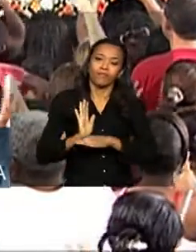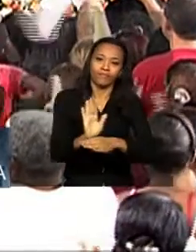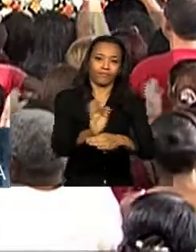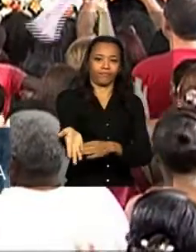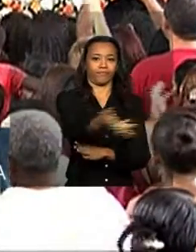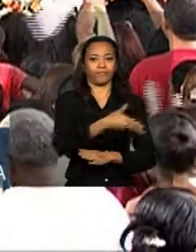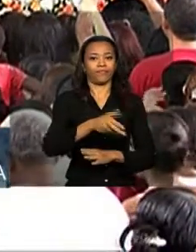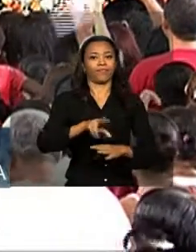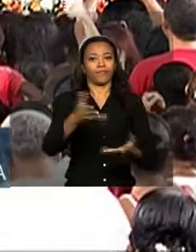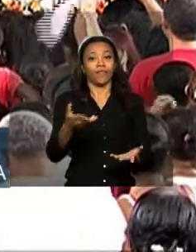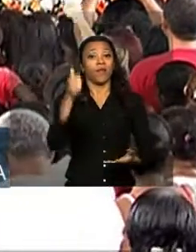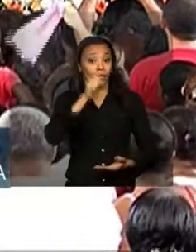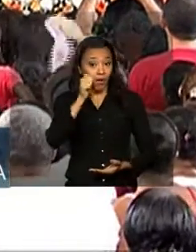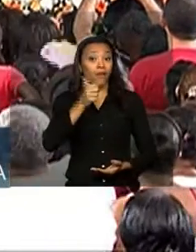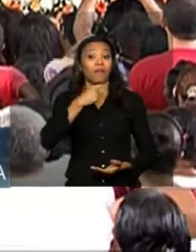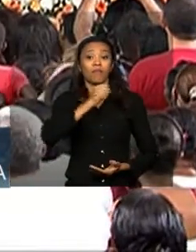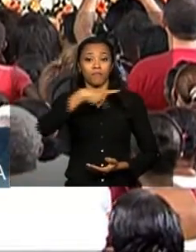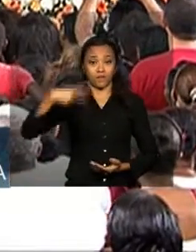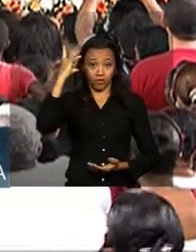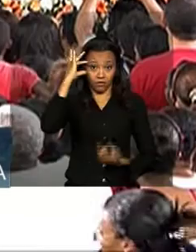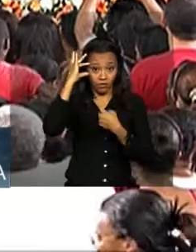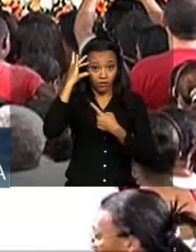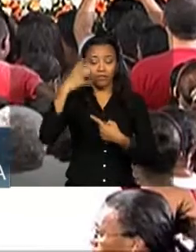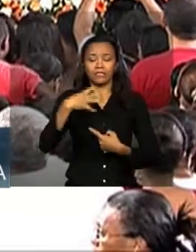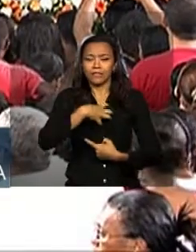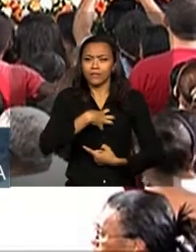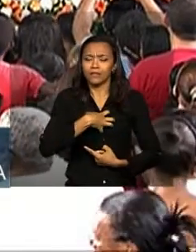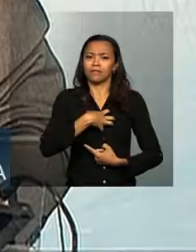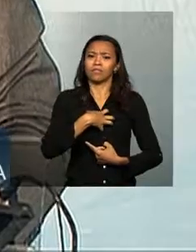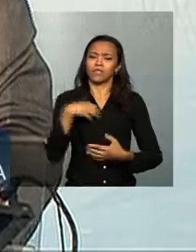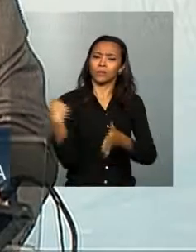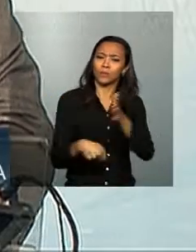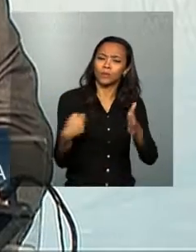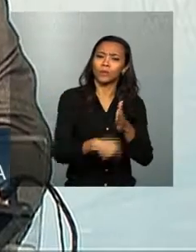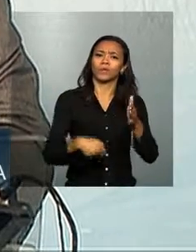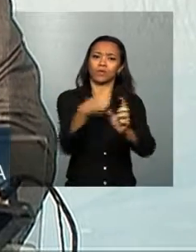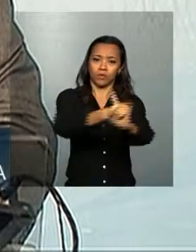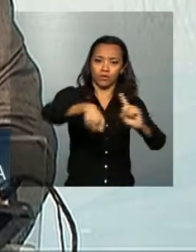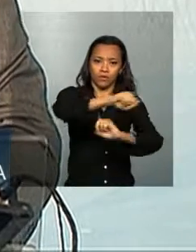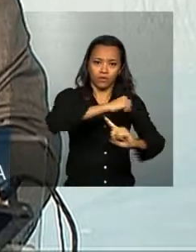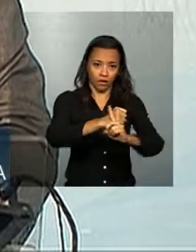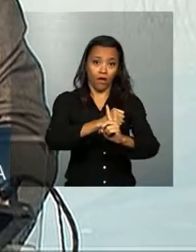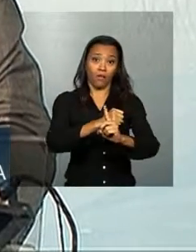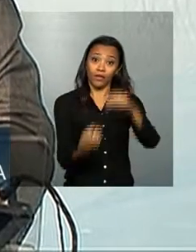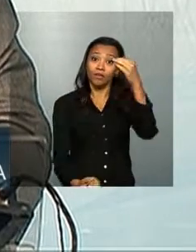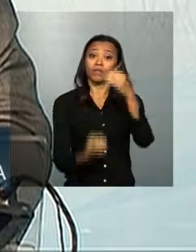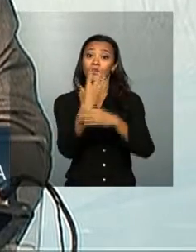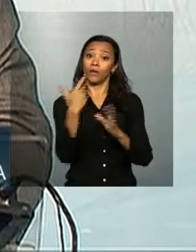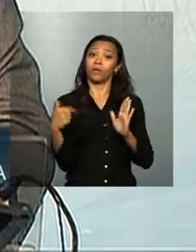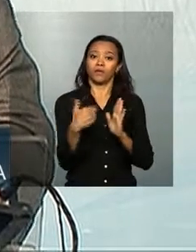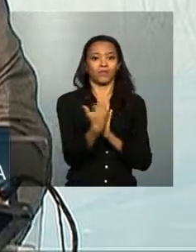Por uma mulher que tem sensibilidade social e edificou e construiu esse programa